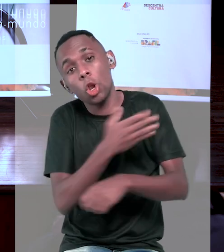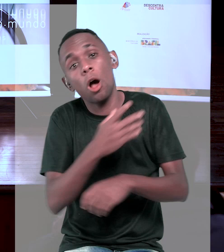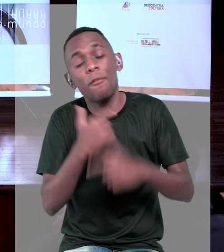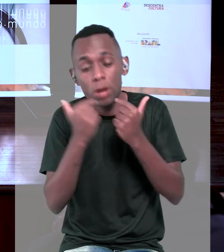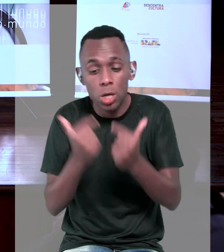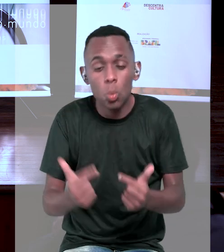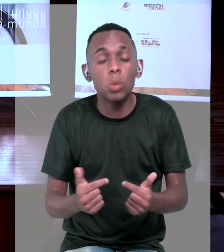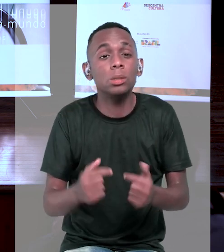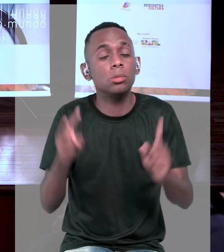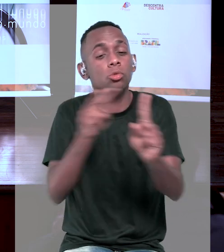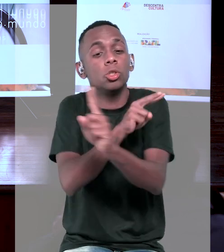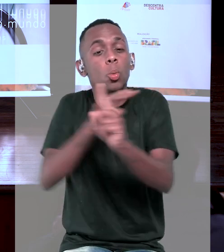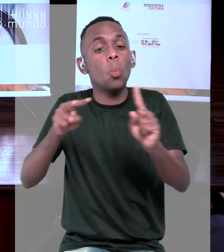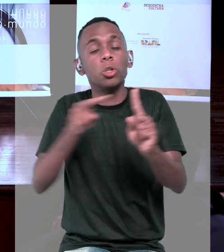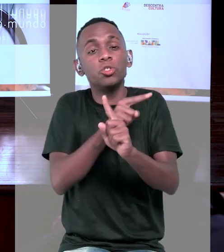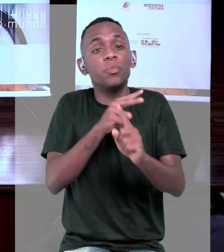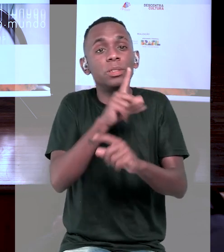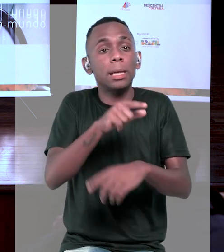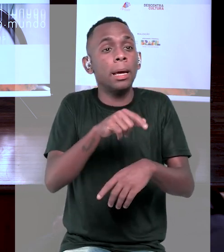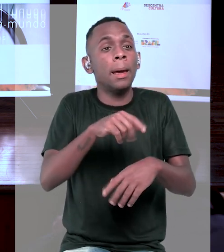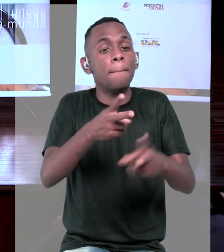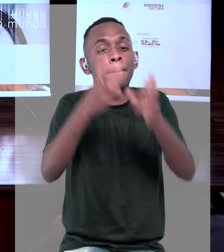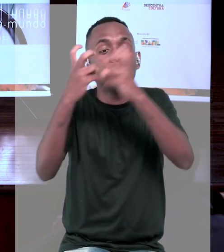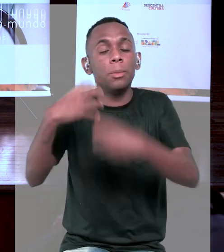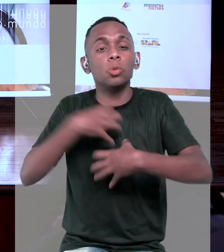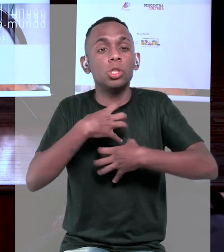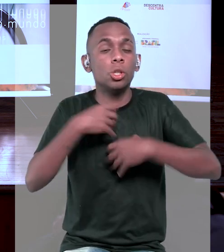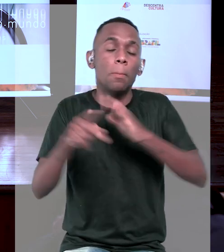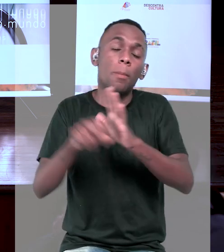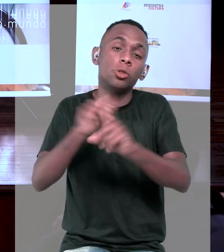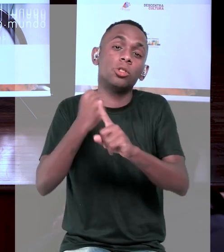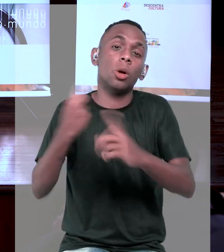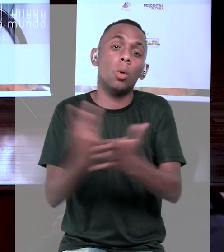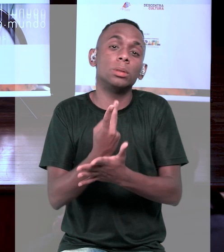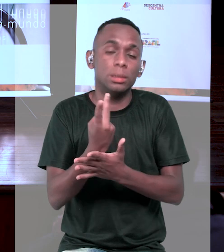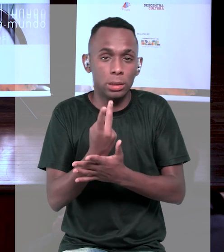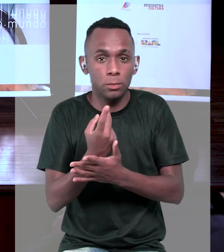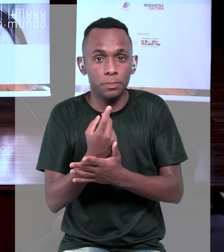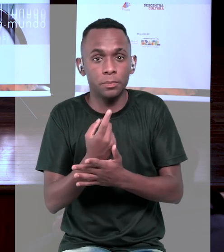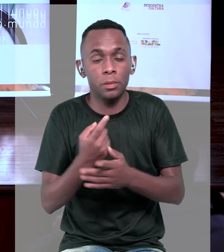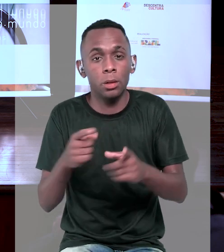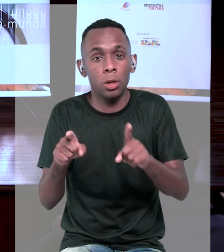sintetizador de sentidos sociais. O olhar escravizado.